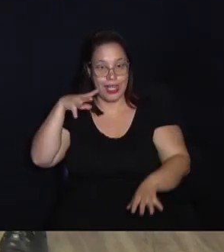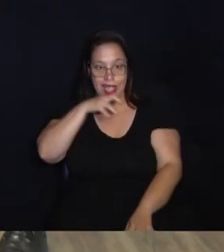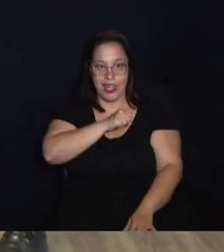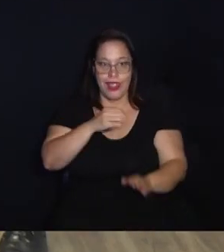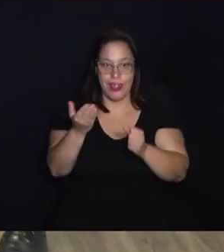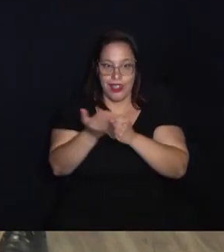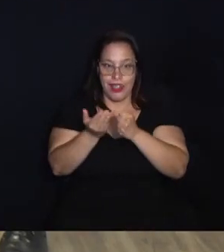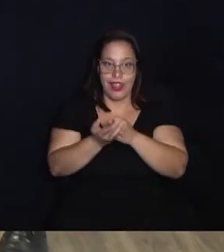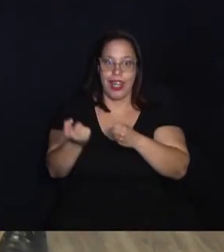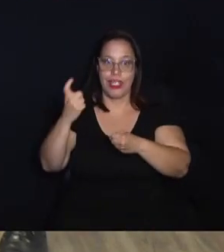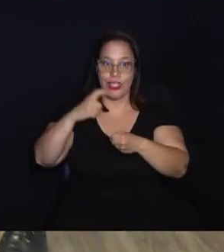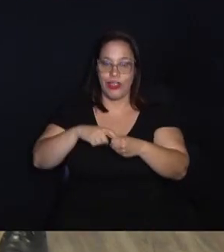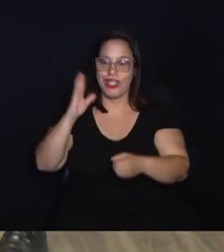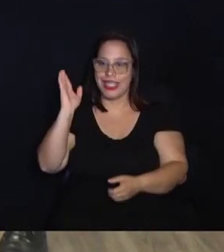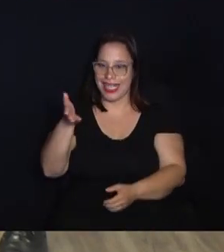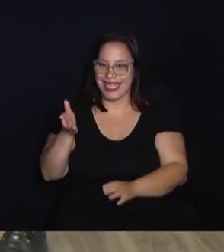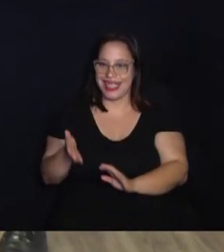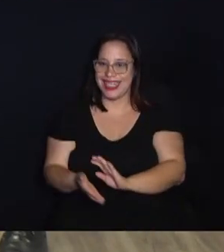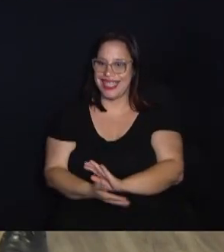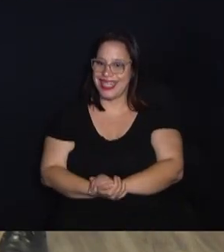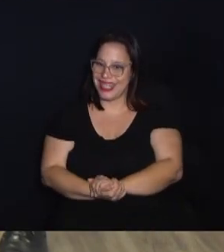a gente volta já.